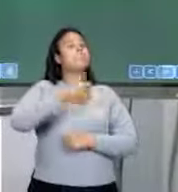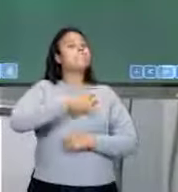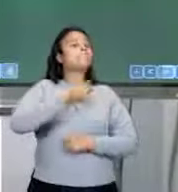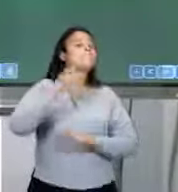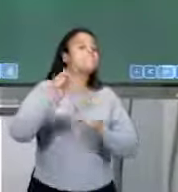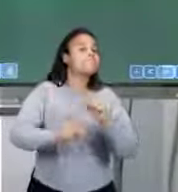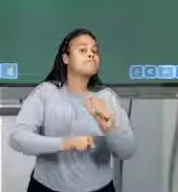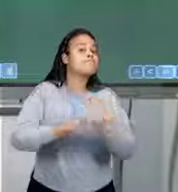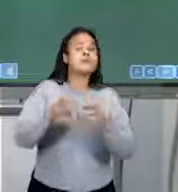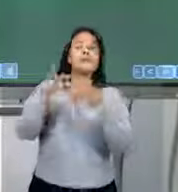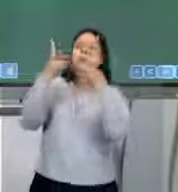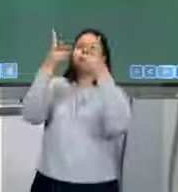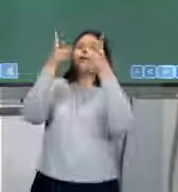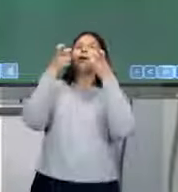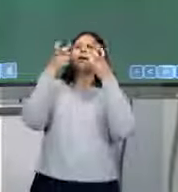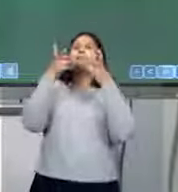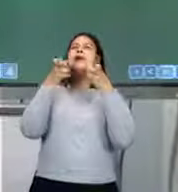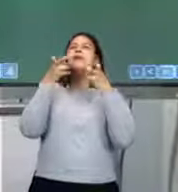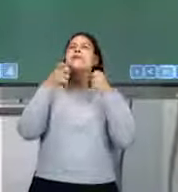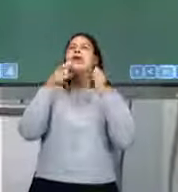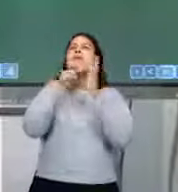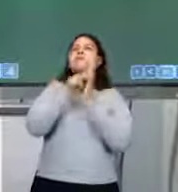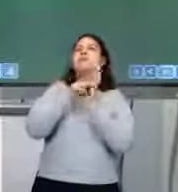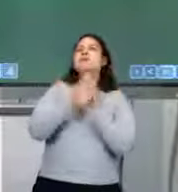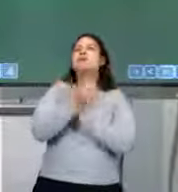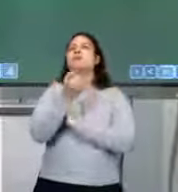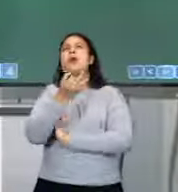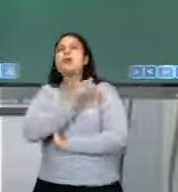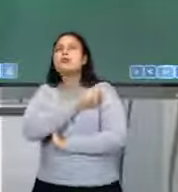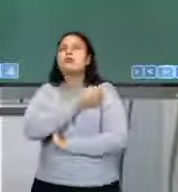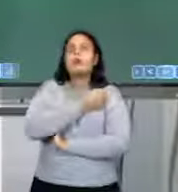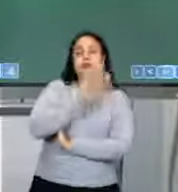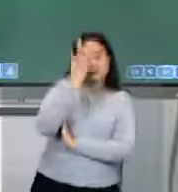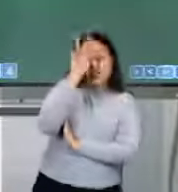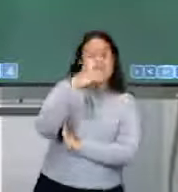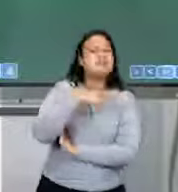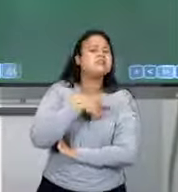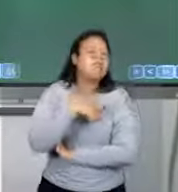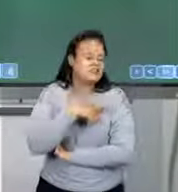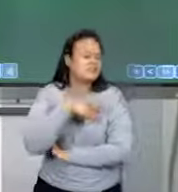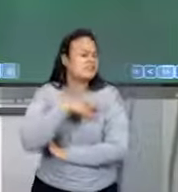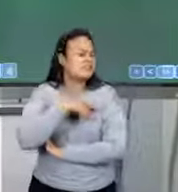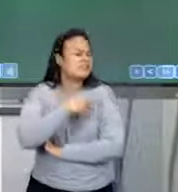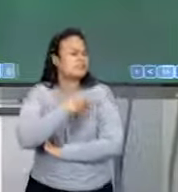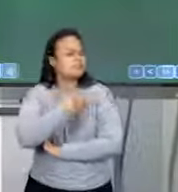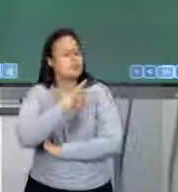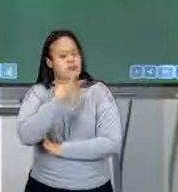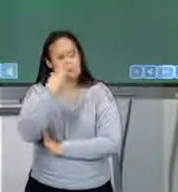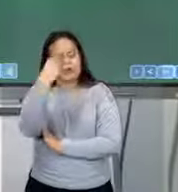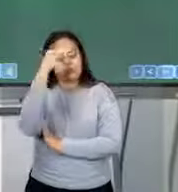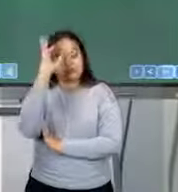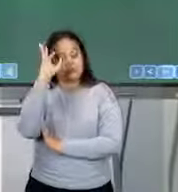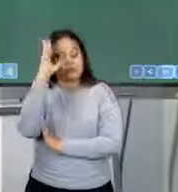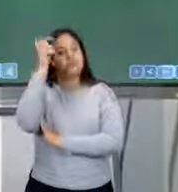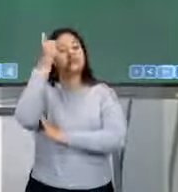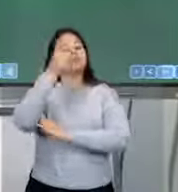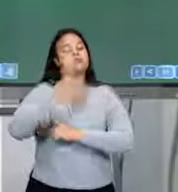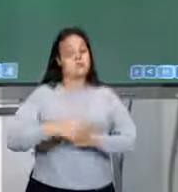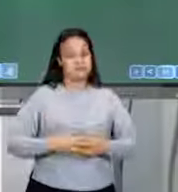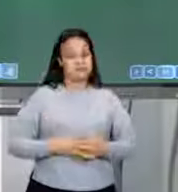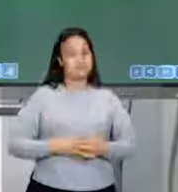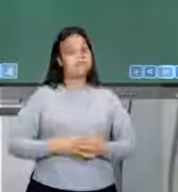é extrair os dados do problema. Fica muito mais fácil, facilita demais a sua resolução,